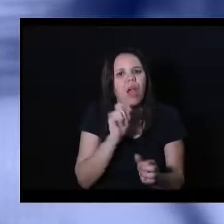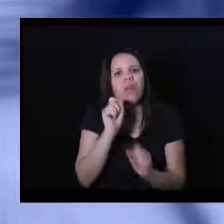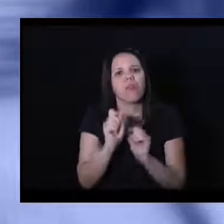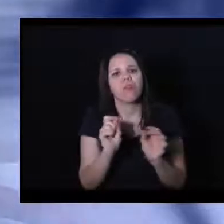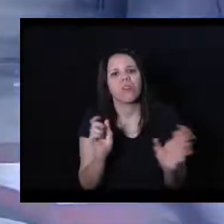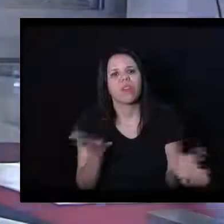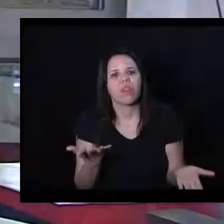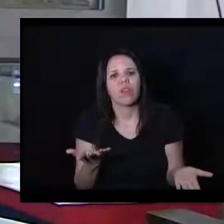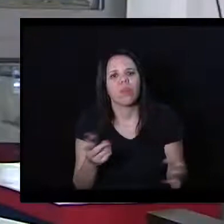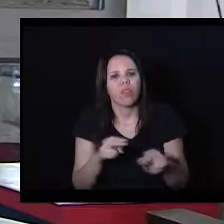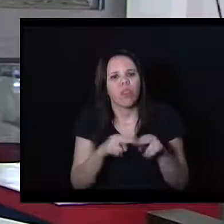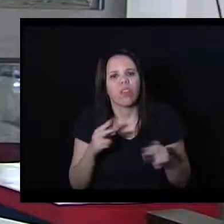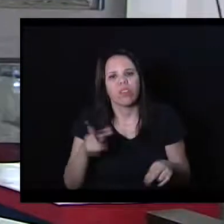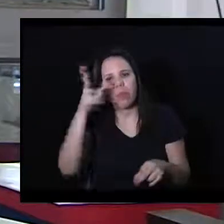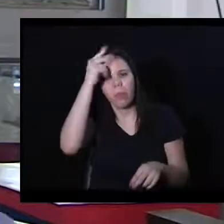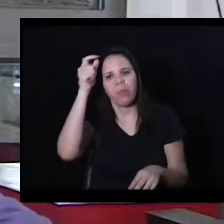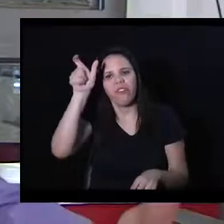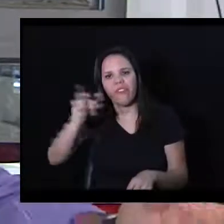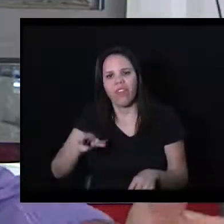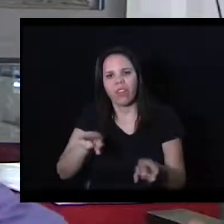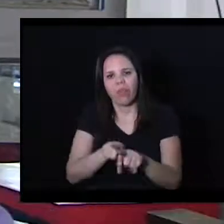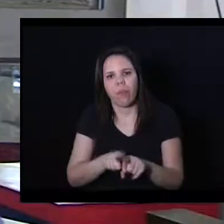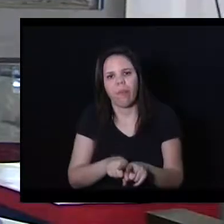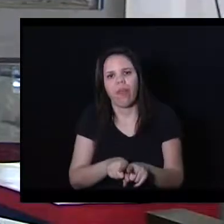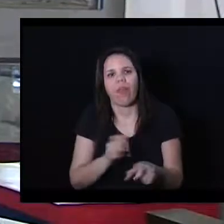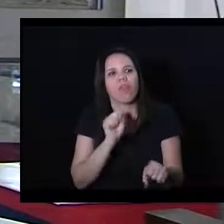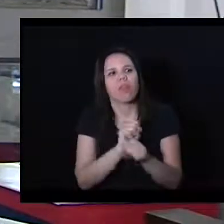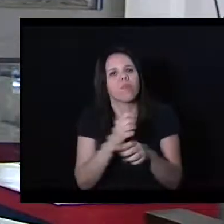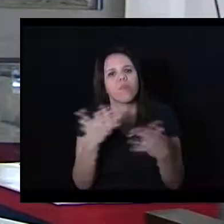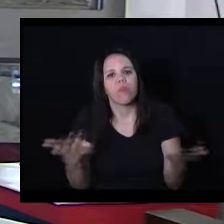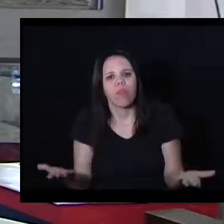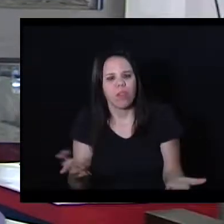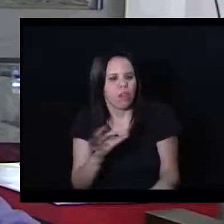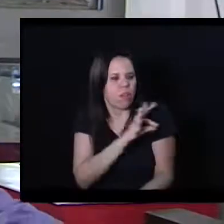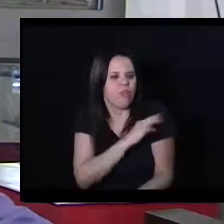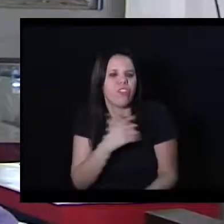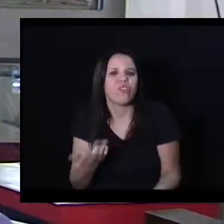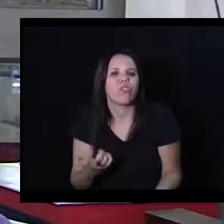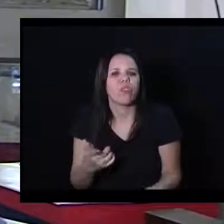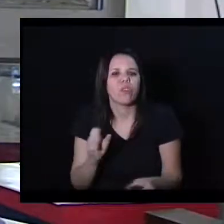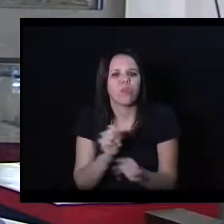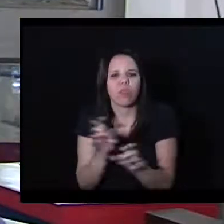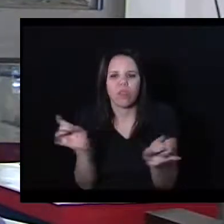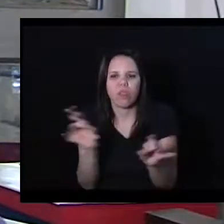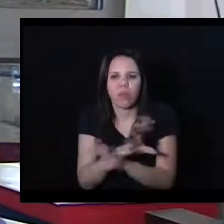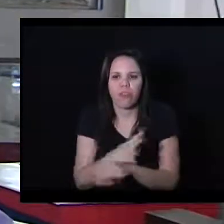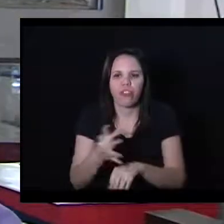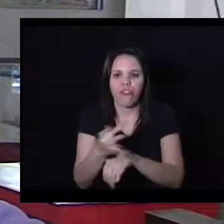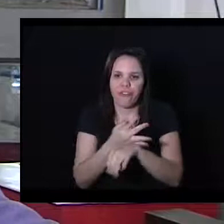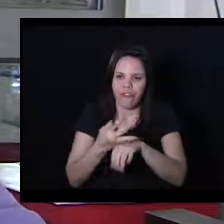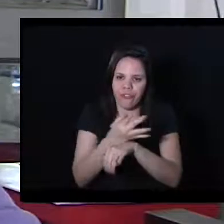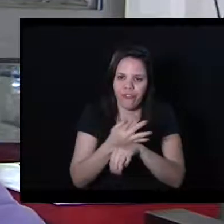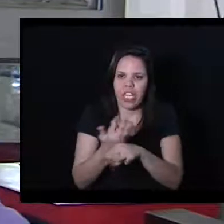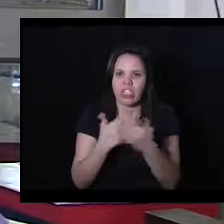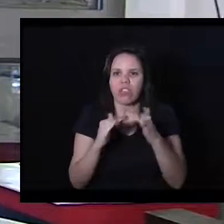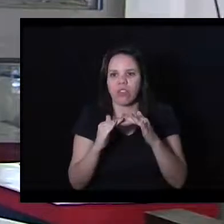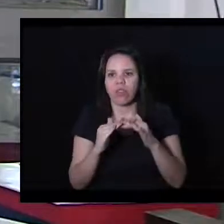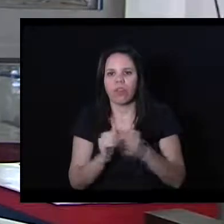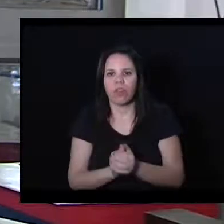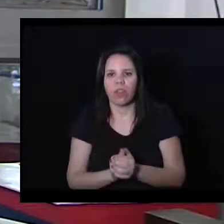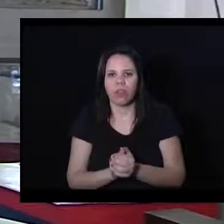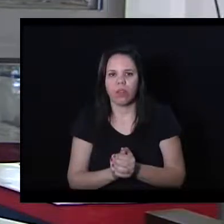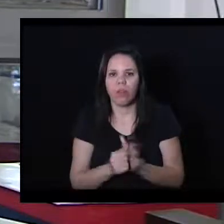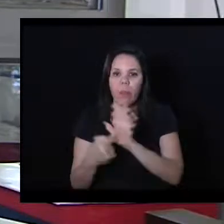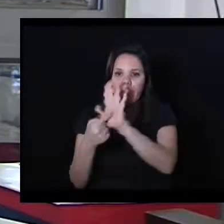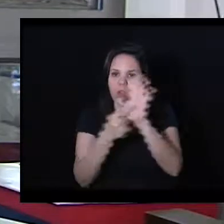o prefeito e a prefeitura espera o início do recesso na Câmara, o início das férias escolares, para apresentar